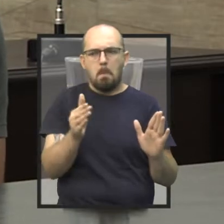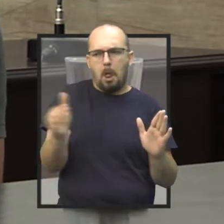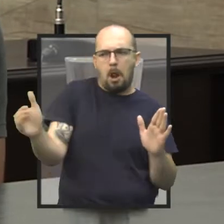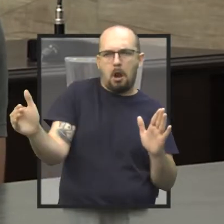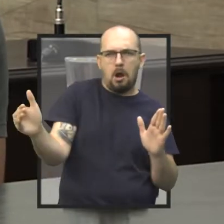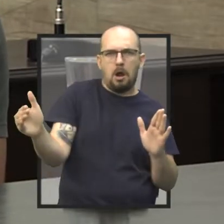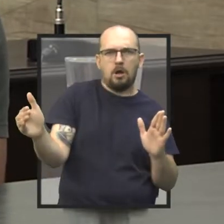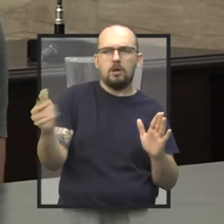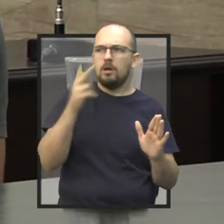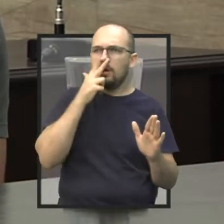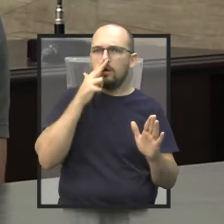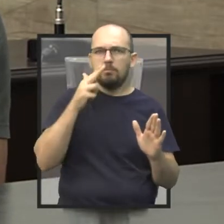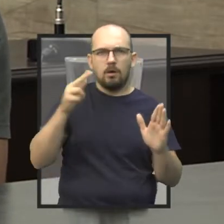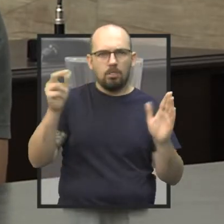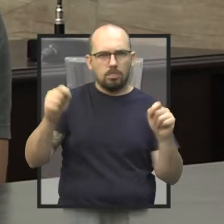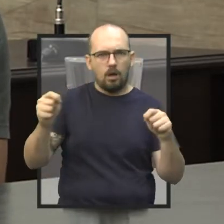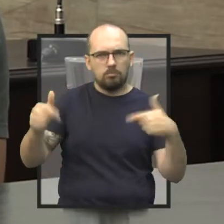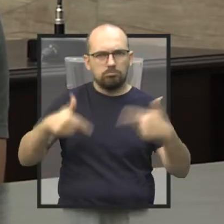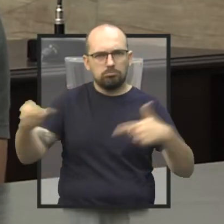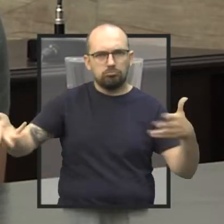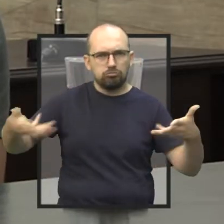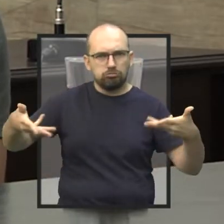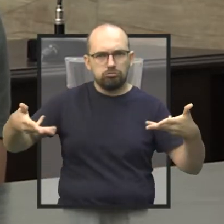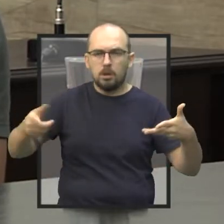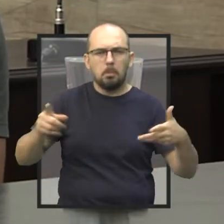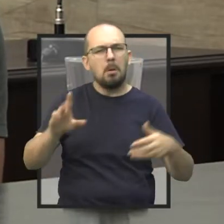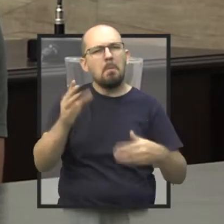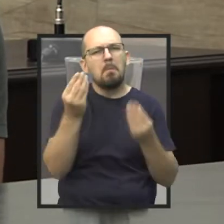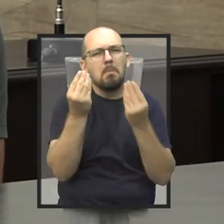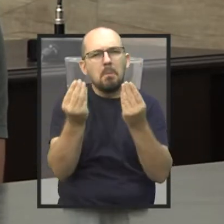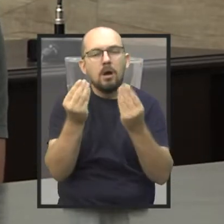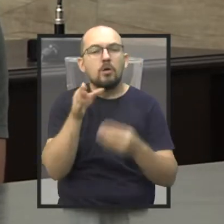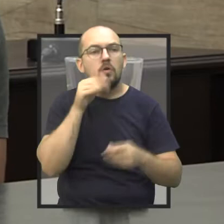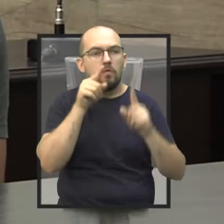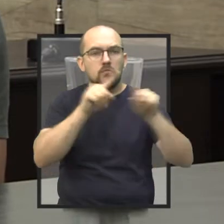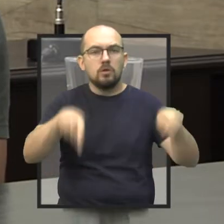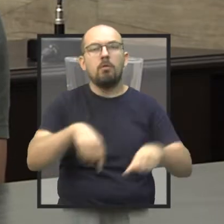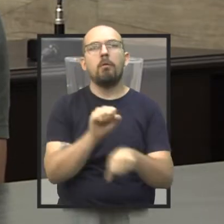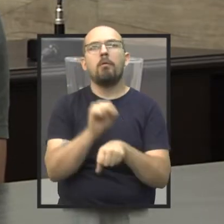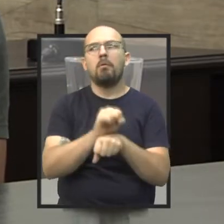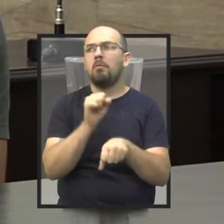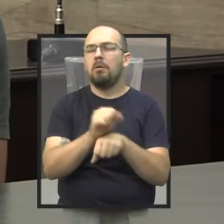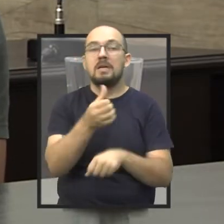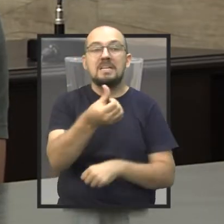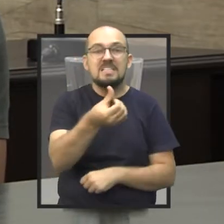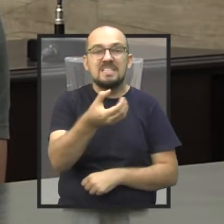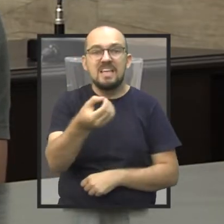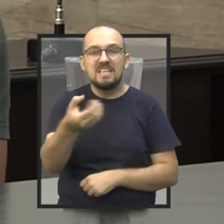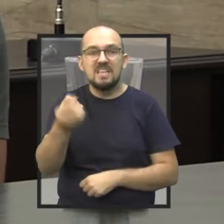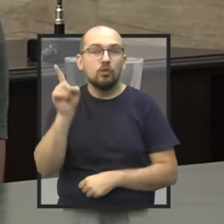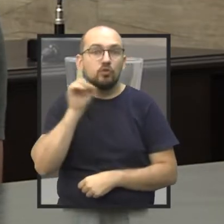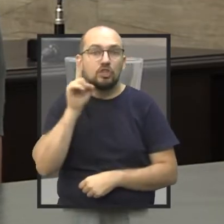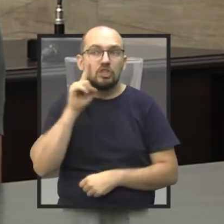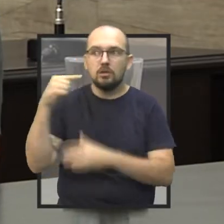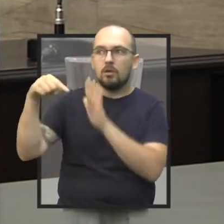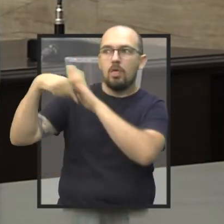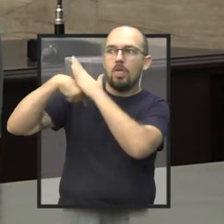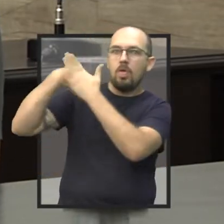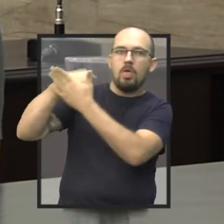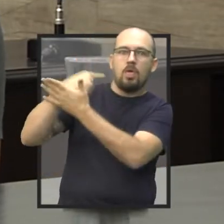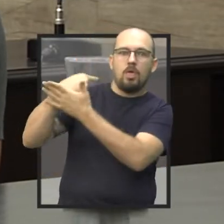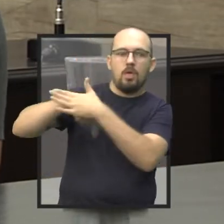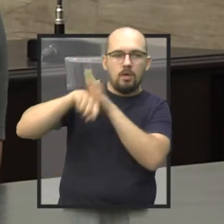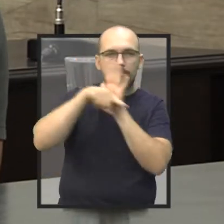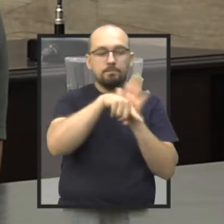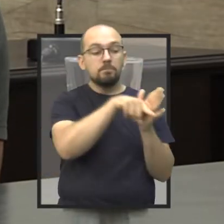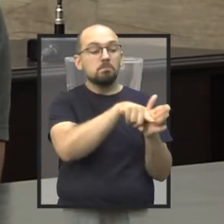eficiência nisso? Qual é o benefício que o servidor tem de passar 600 dias sendo ouvido e investigado numa administração